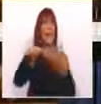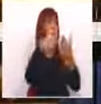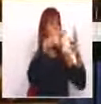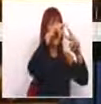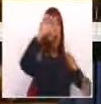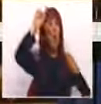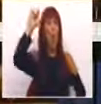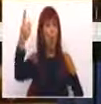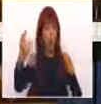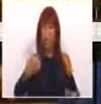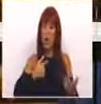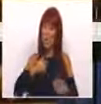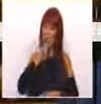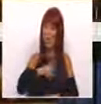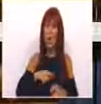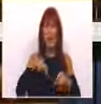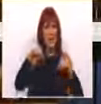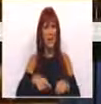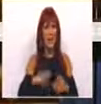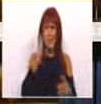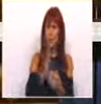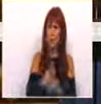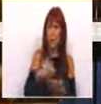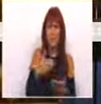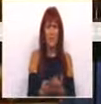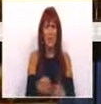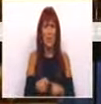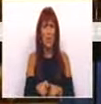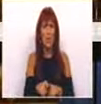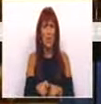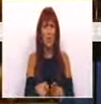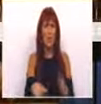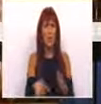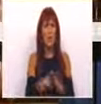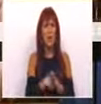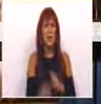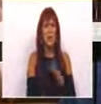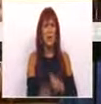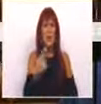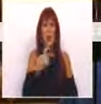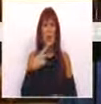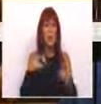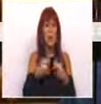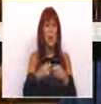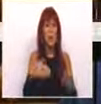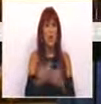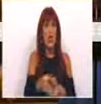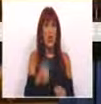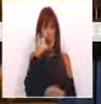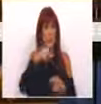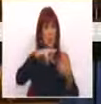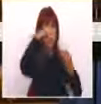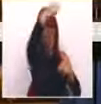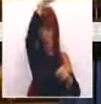Caso contrário, nós podemos embarcar aqui num processo que, sendo irreversível, vai criar imensos problemas aos nossos